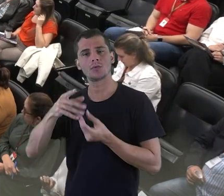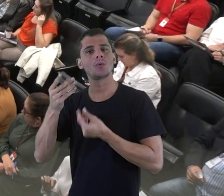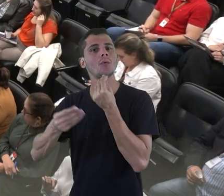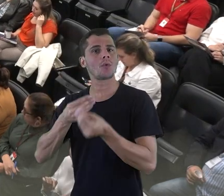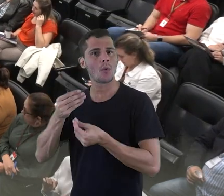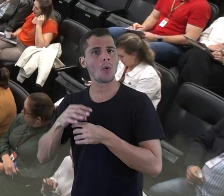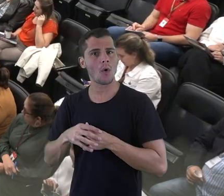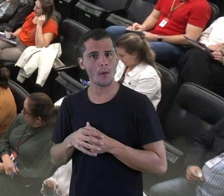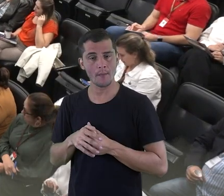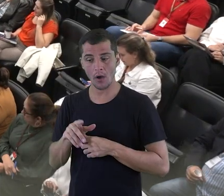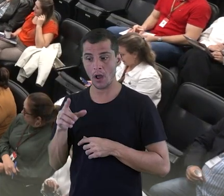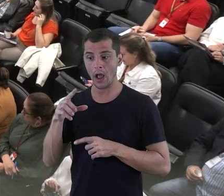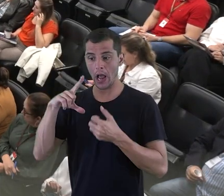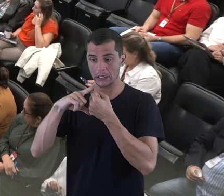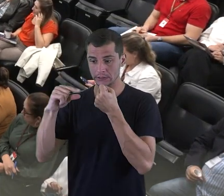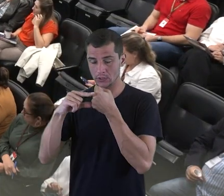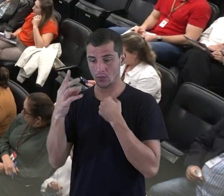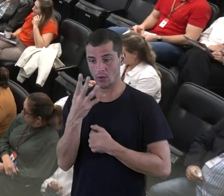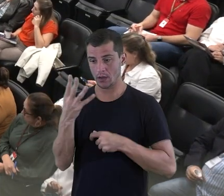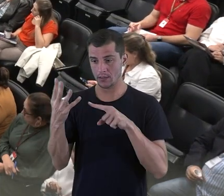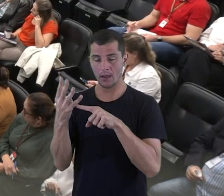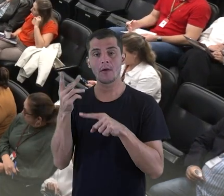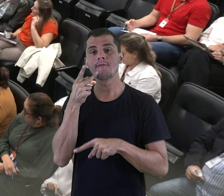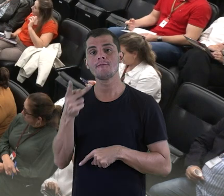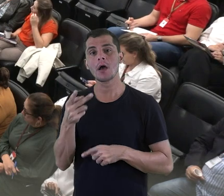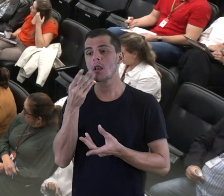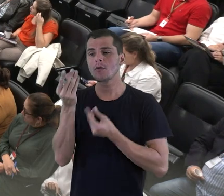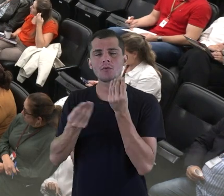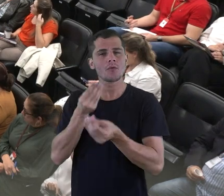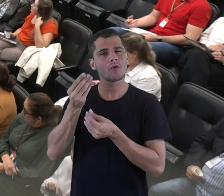tratamento de dados pessoais será irregular